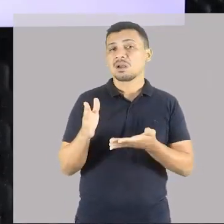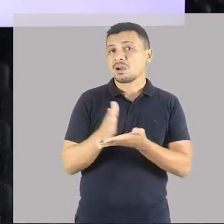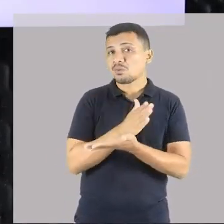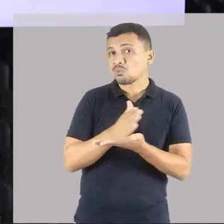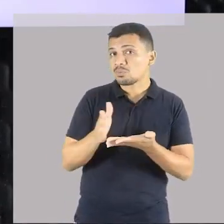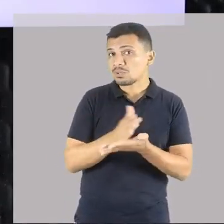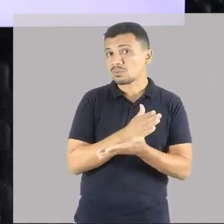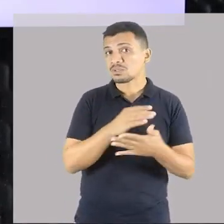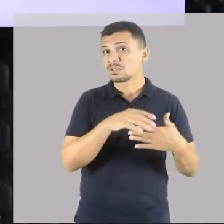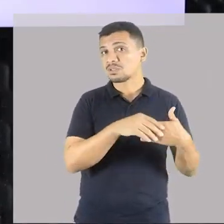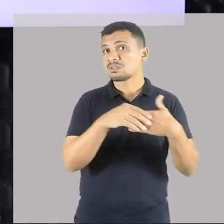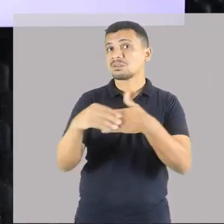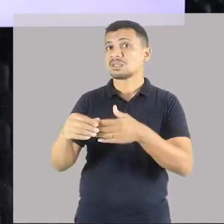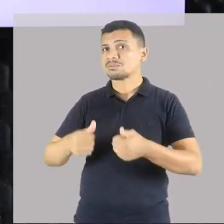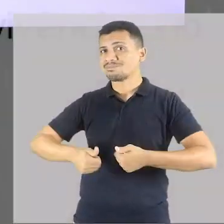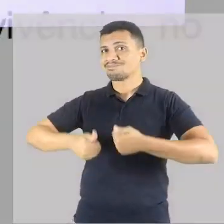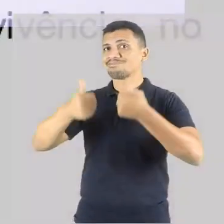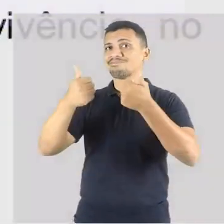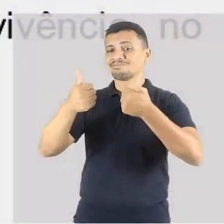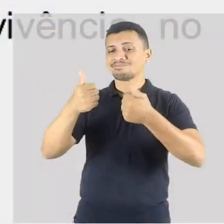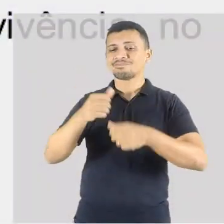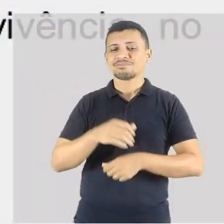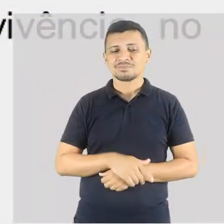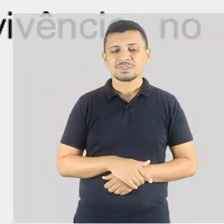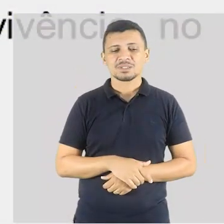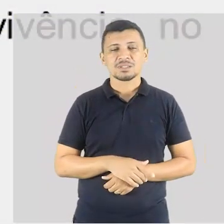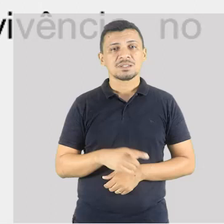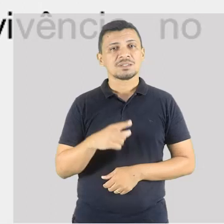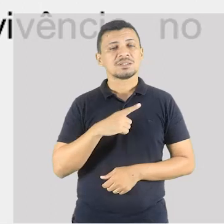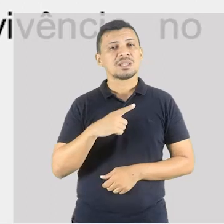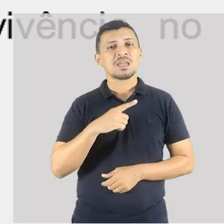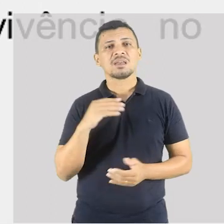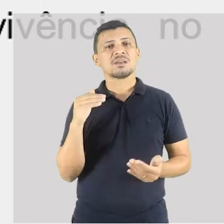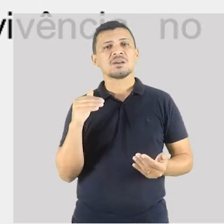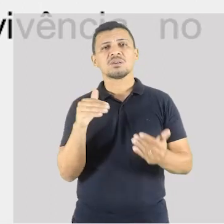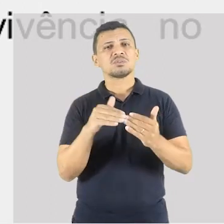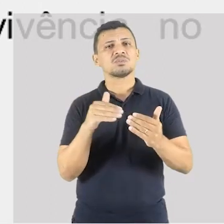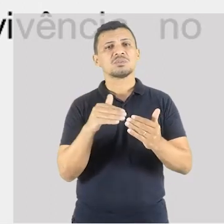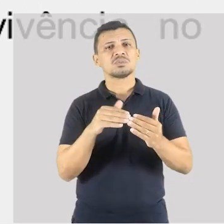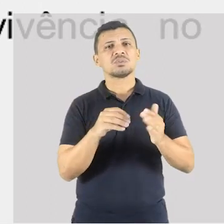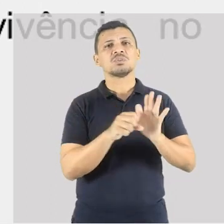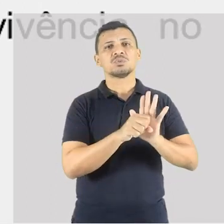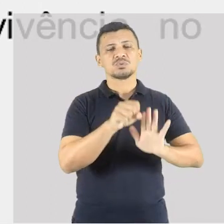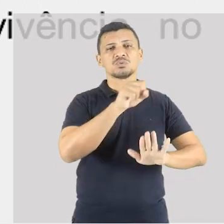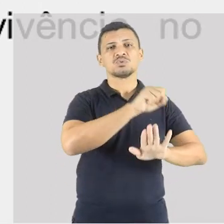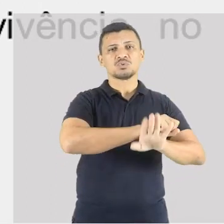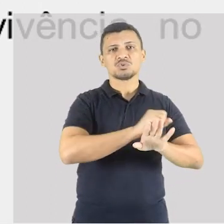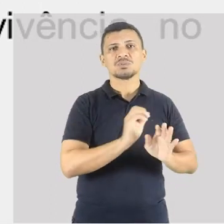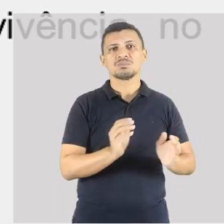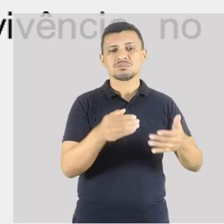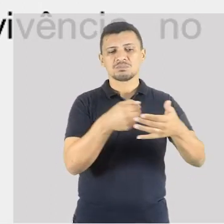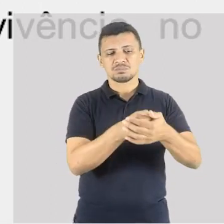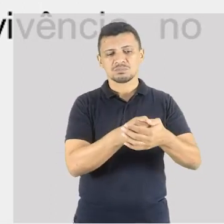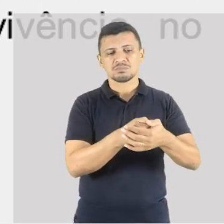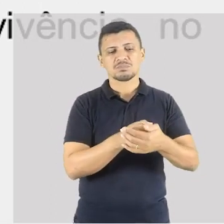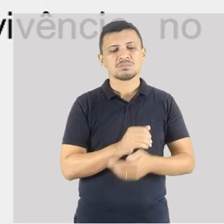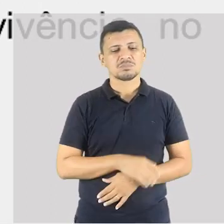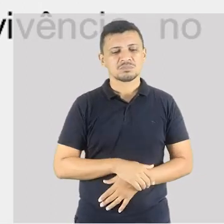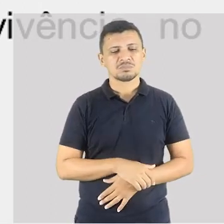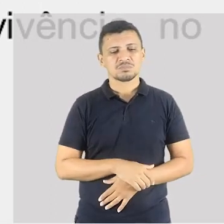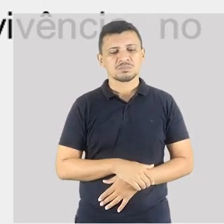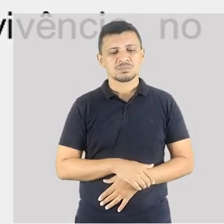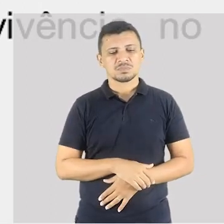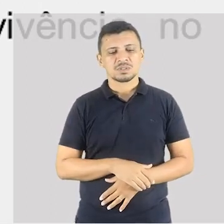coisa traz benefícios. Então, aqui nós teríamos associado o sujeito implícito, tá? Letra A, eu tenho o